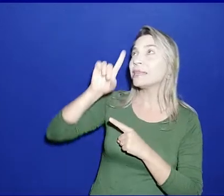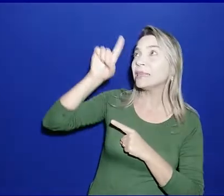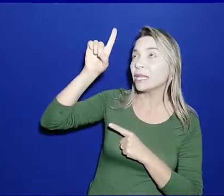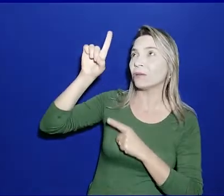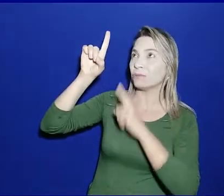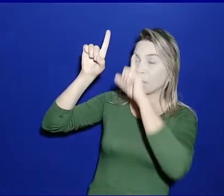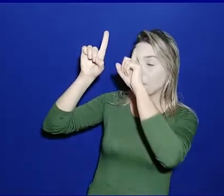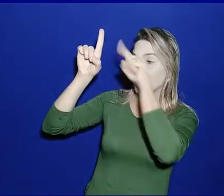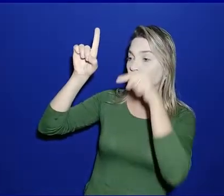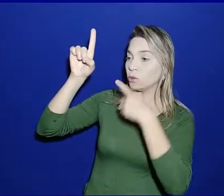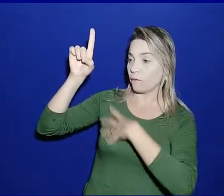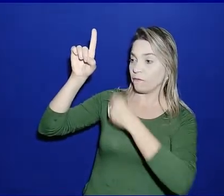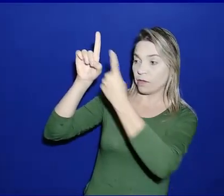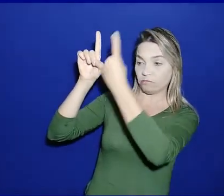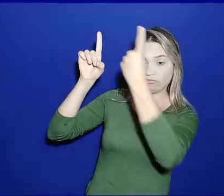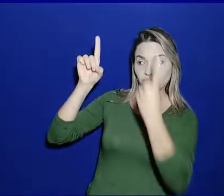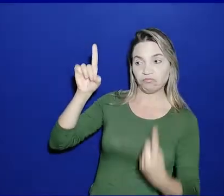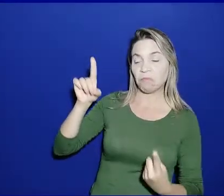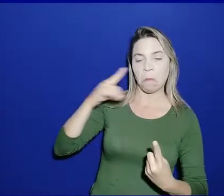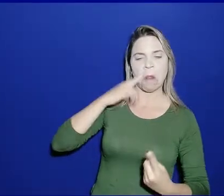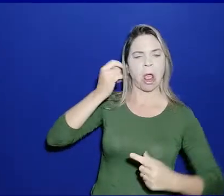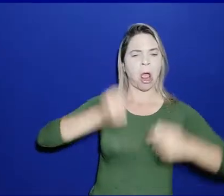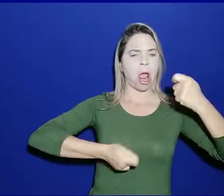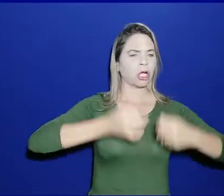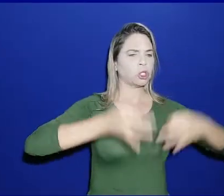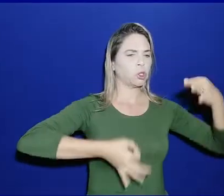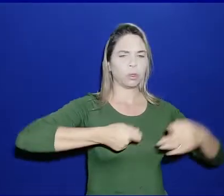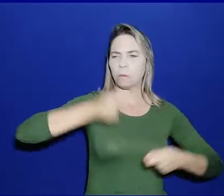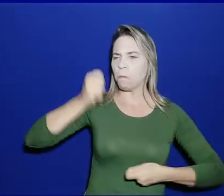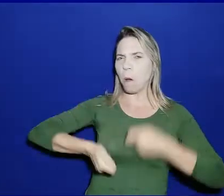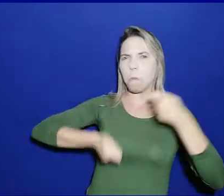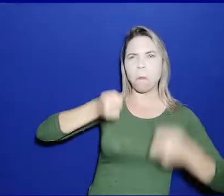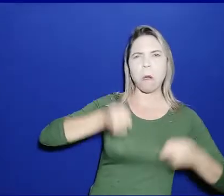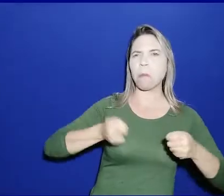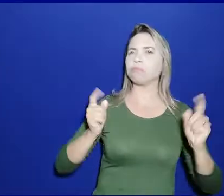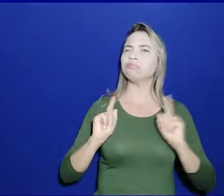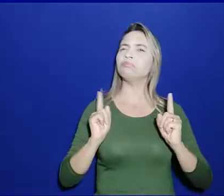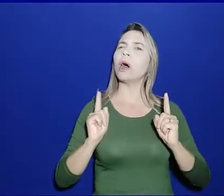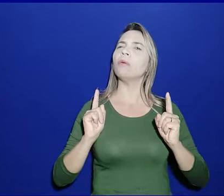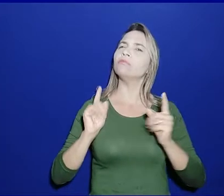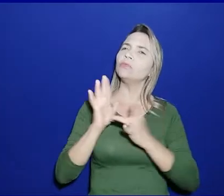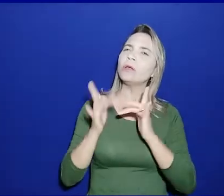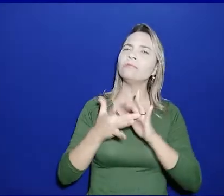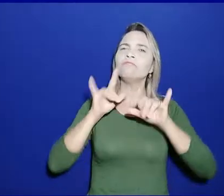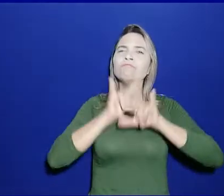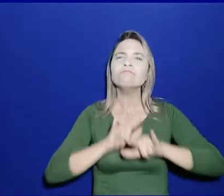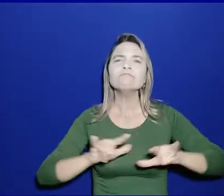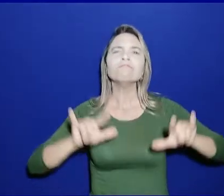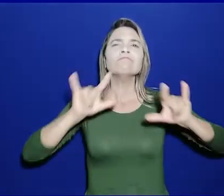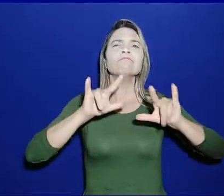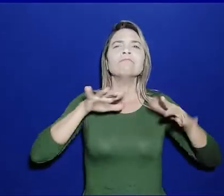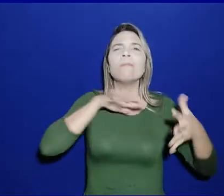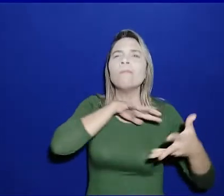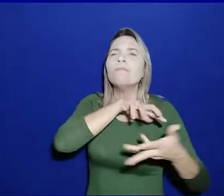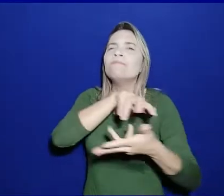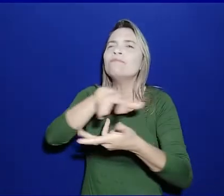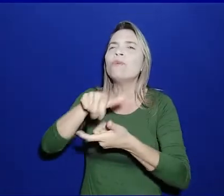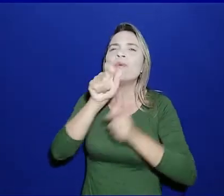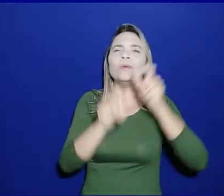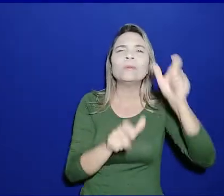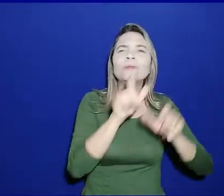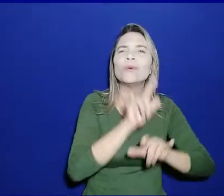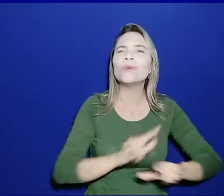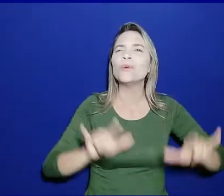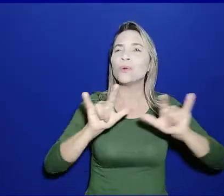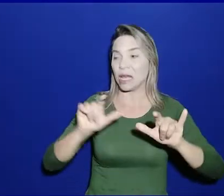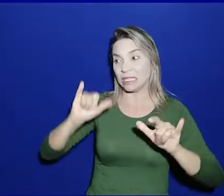Filho ao mundo, não para que julgasse o mundo, mas para que o mundo fosse salvo por ele. Quem nele crê não é julgado. O que não crê